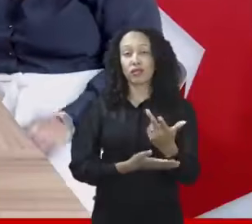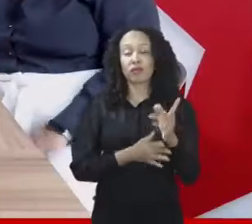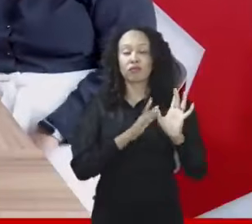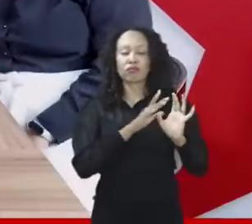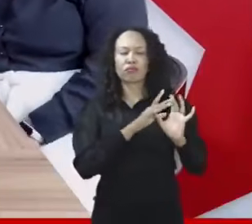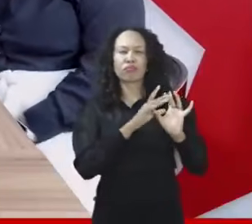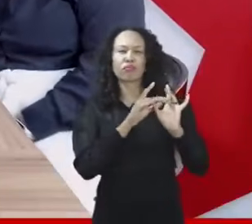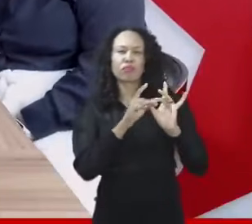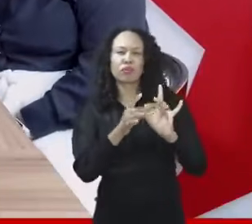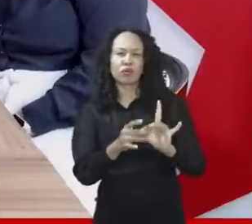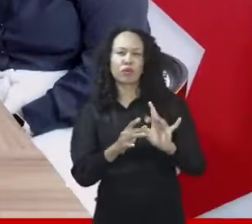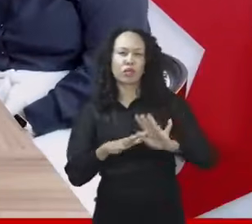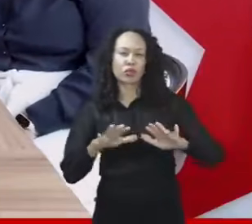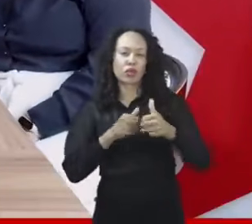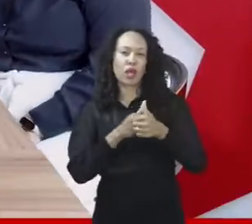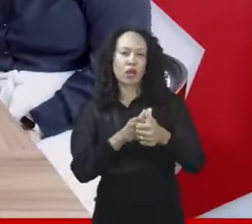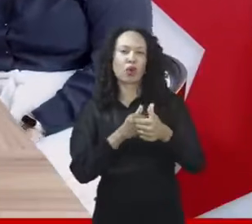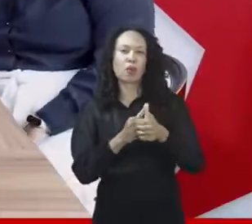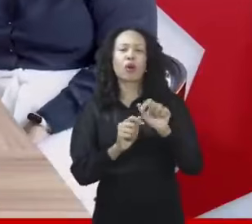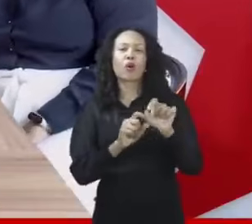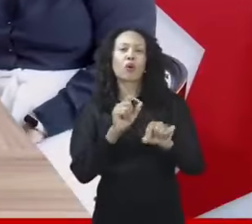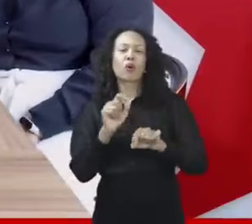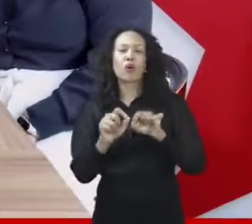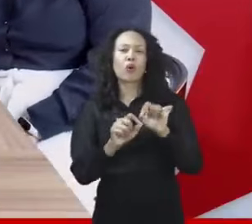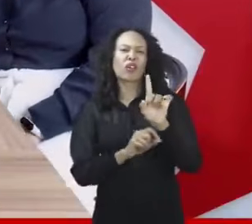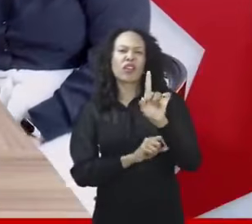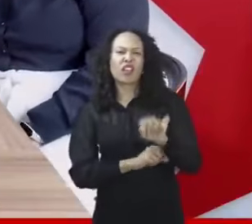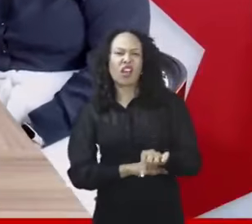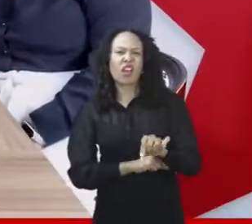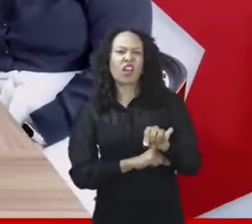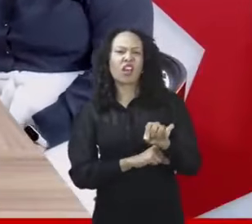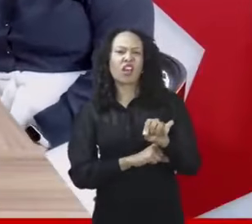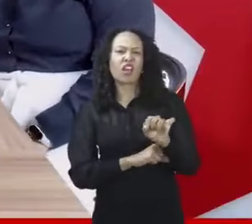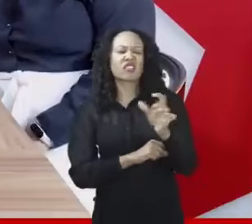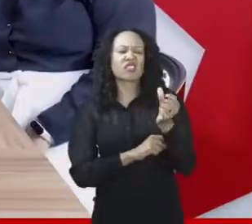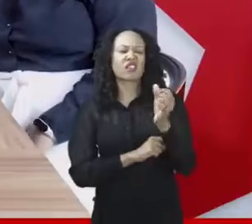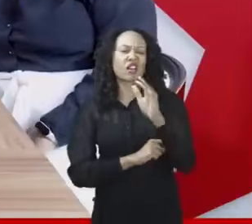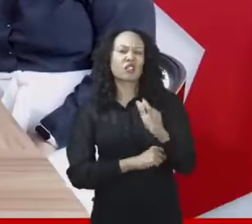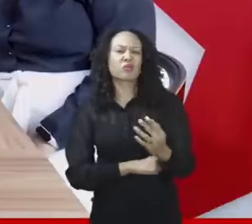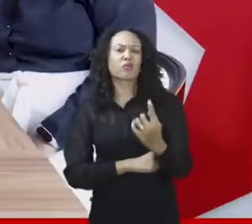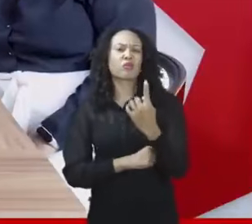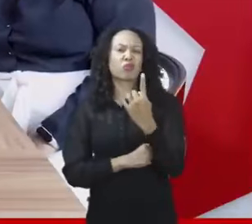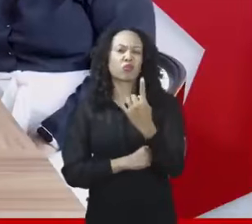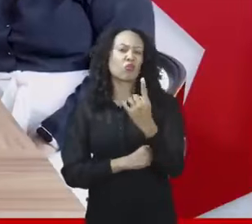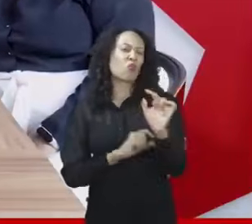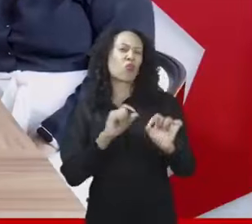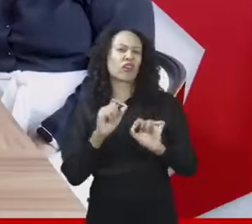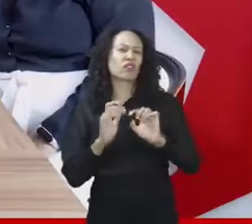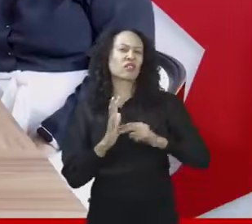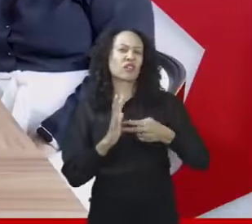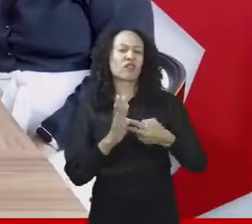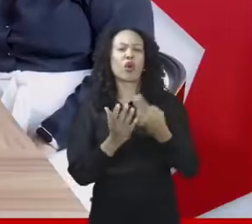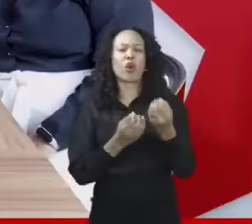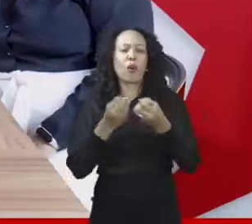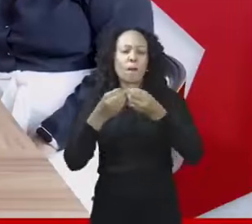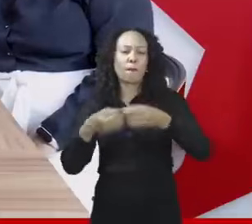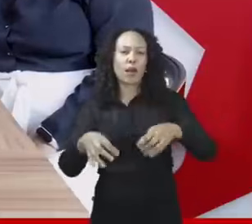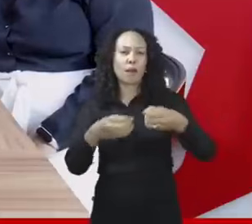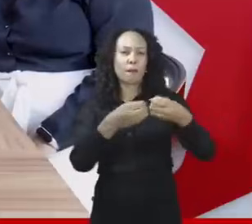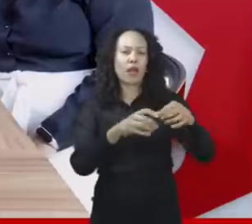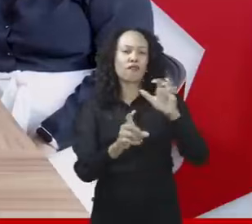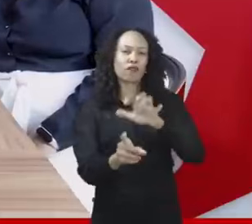contextualizando para quem nos acompanha, o que é a escala 6x1, né? O que é essa escala e como ela afeta a vida dos trabalhadores,